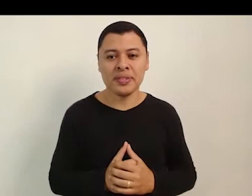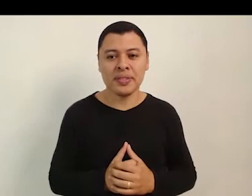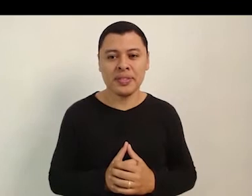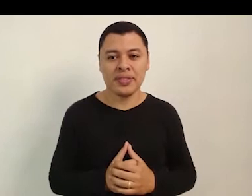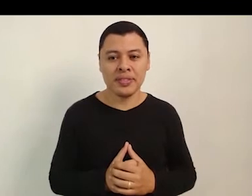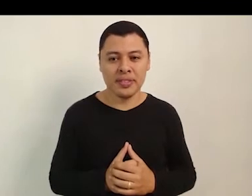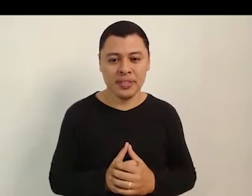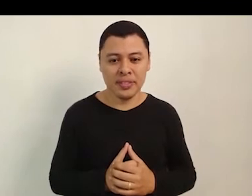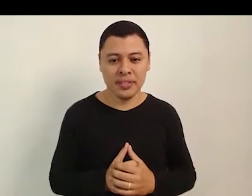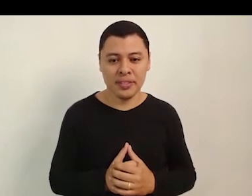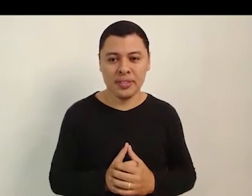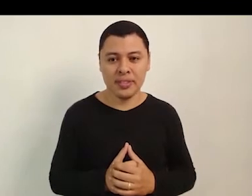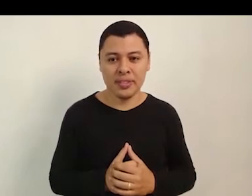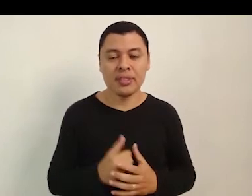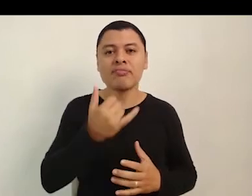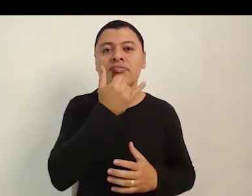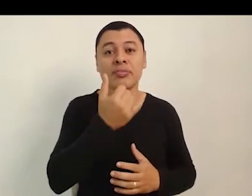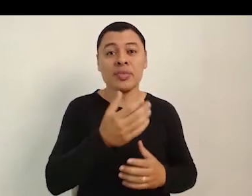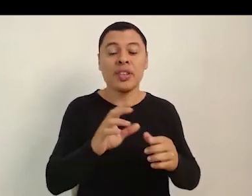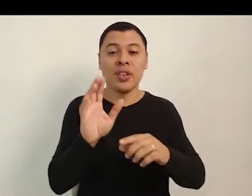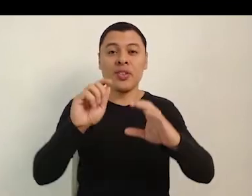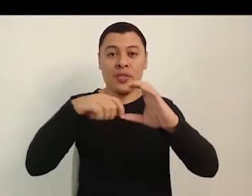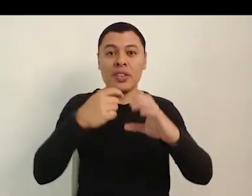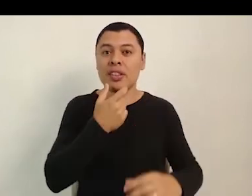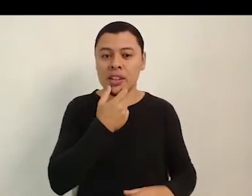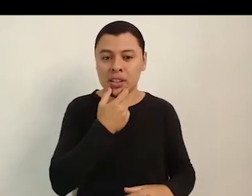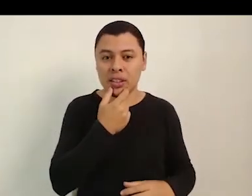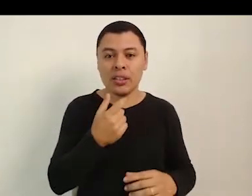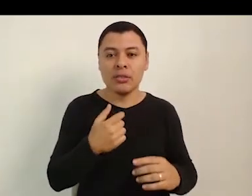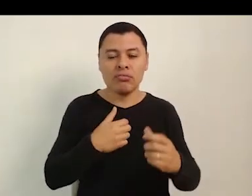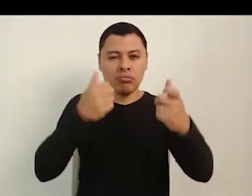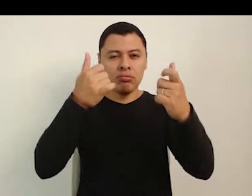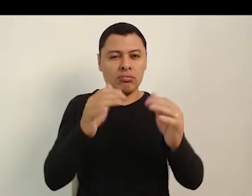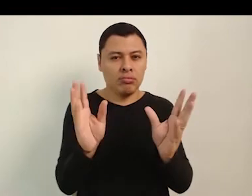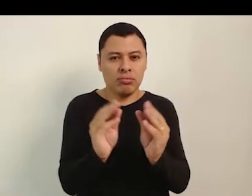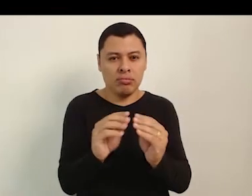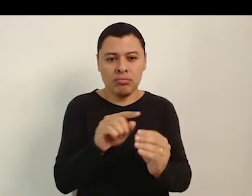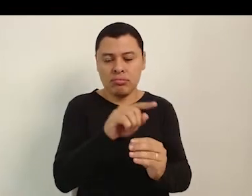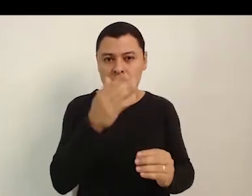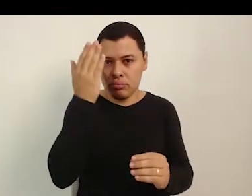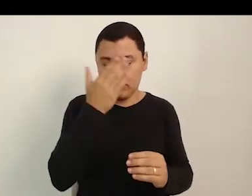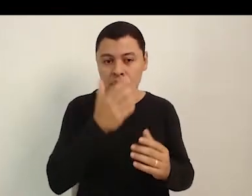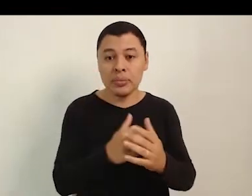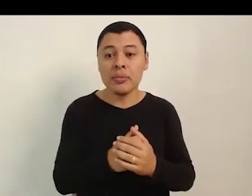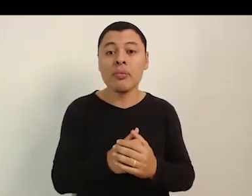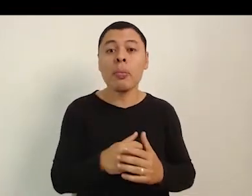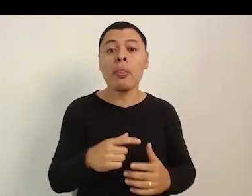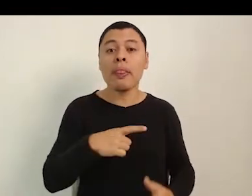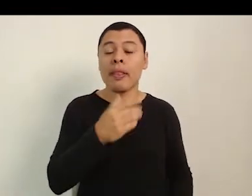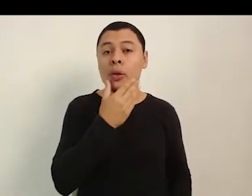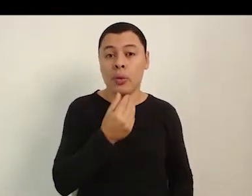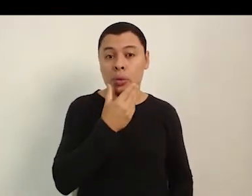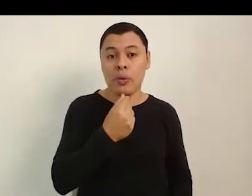inglês. Mencionar isso. Vou fazer uma breve descrição aqui para quem não está enxergando. Temos um